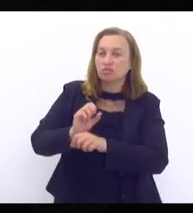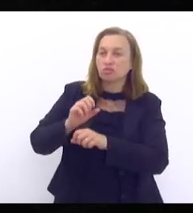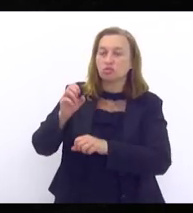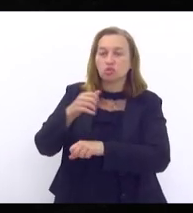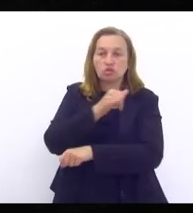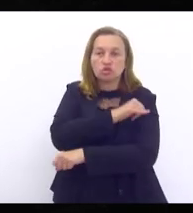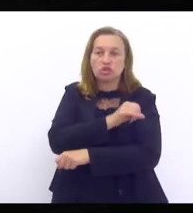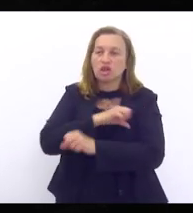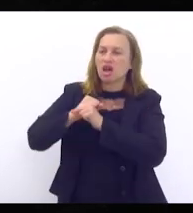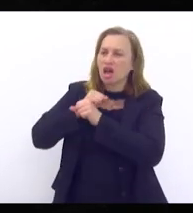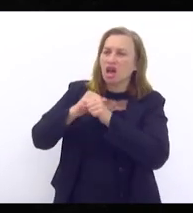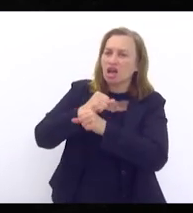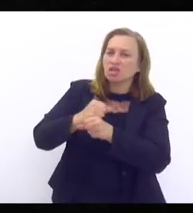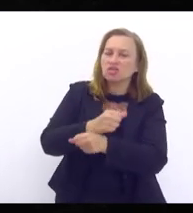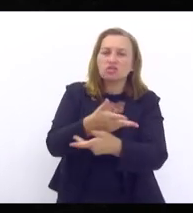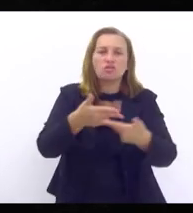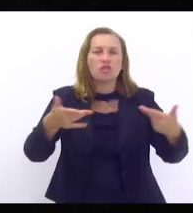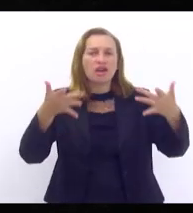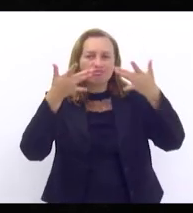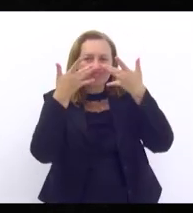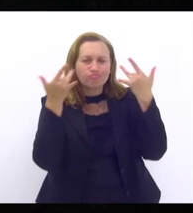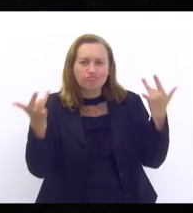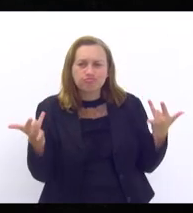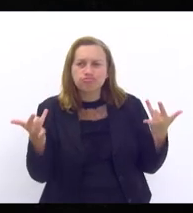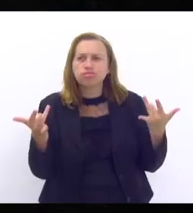com grandes espetáculos, não é?